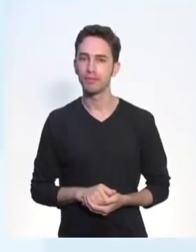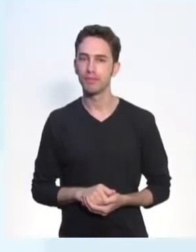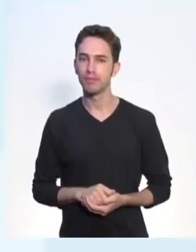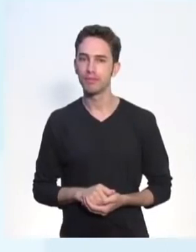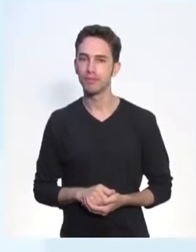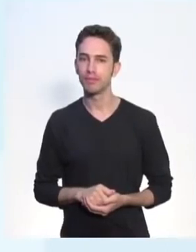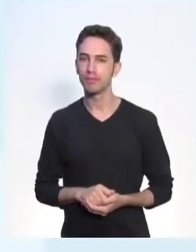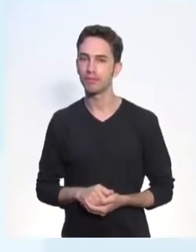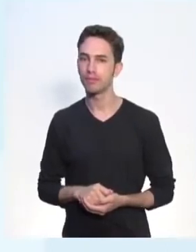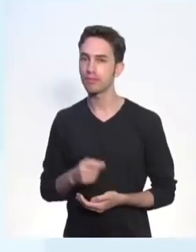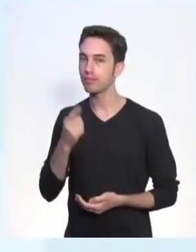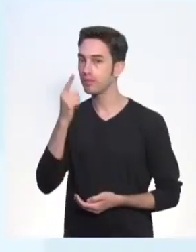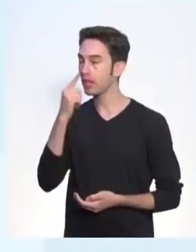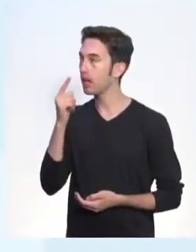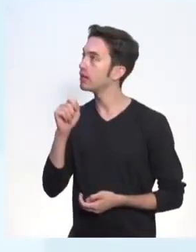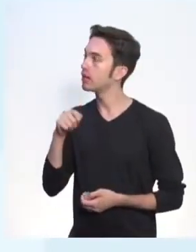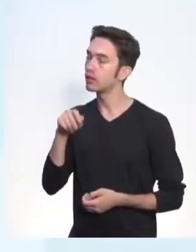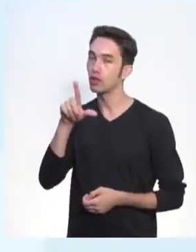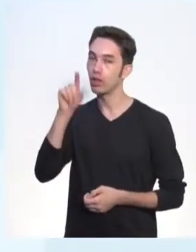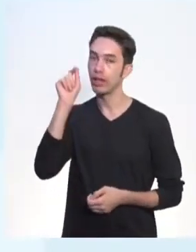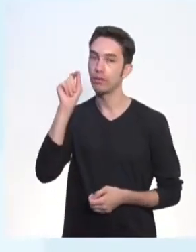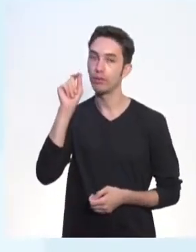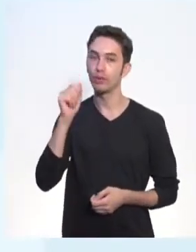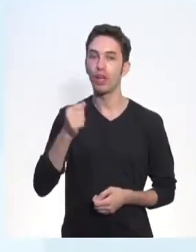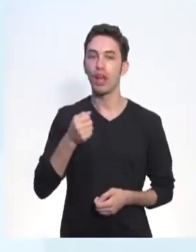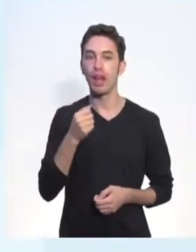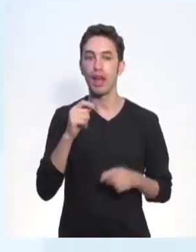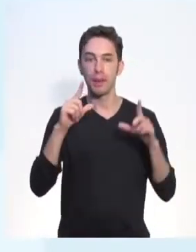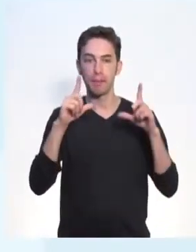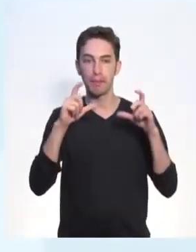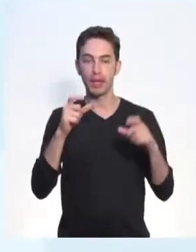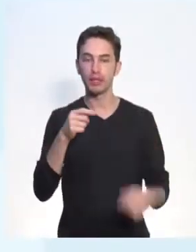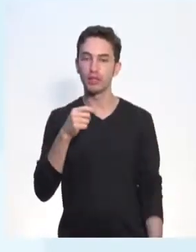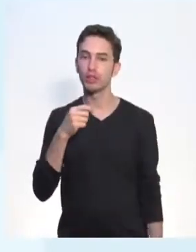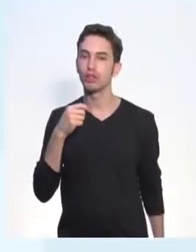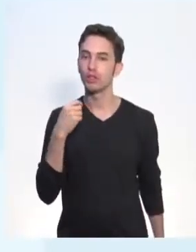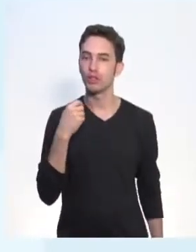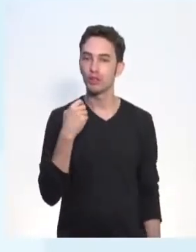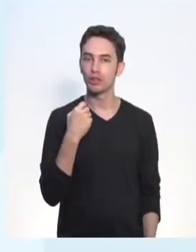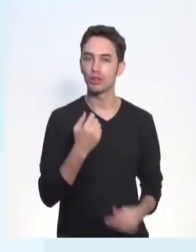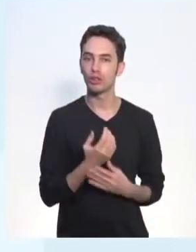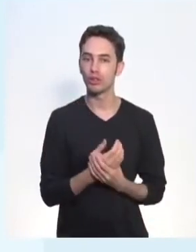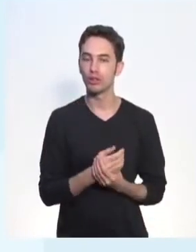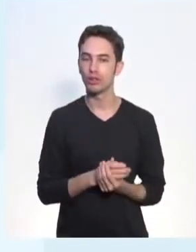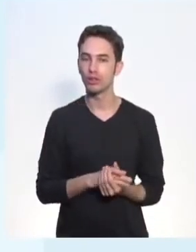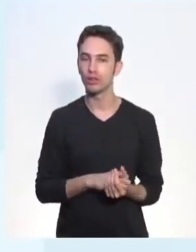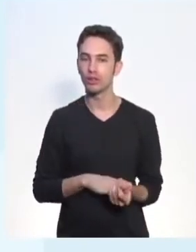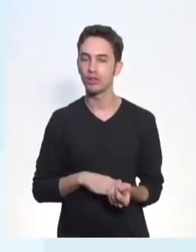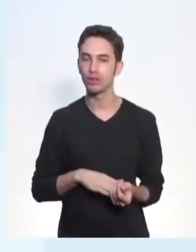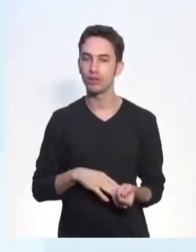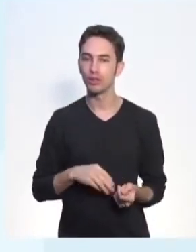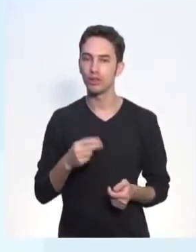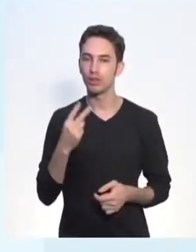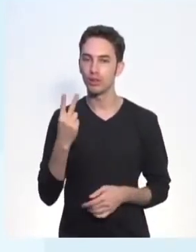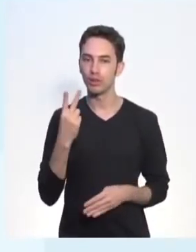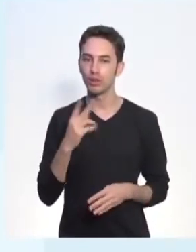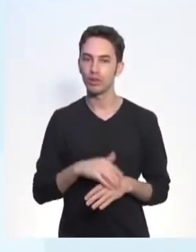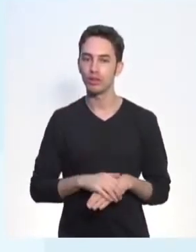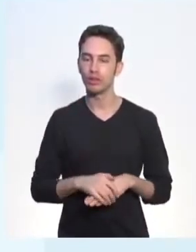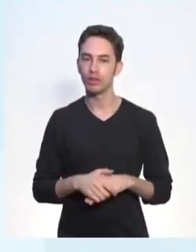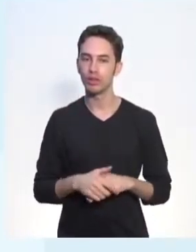aqui. Então, ó, nós escolhemos a imagem. Epa. Onde era mesmo? Era aqui